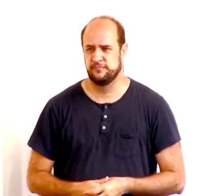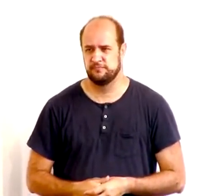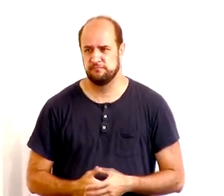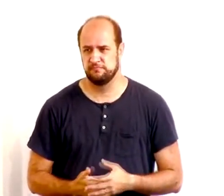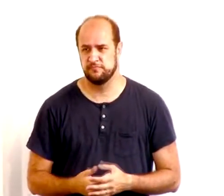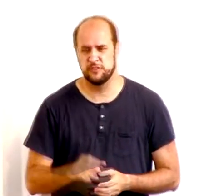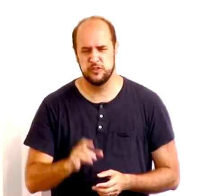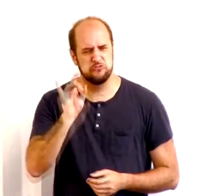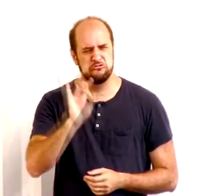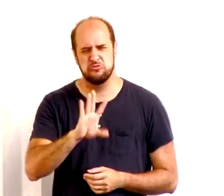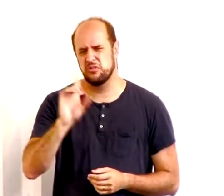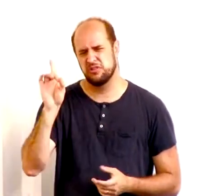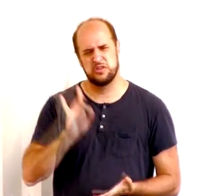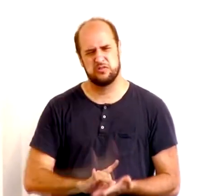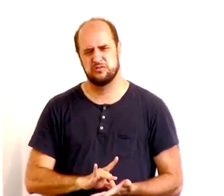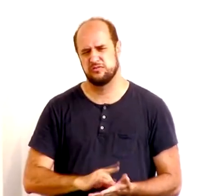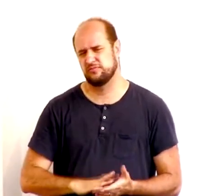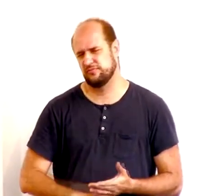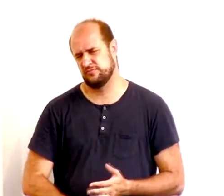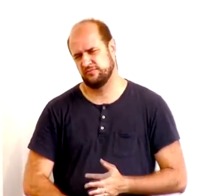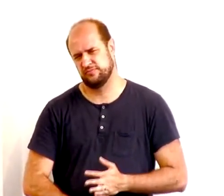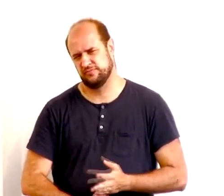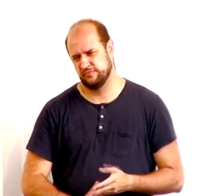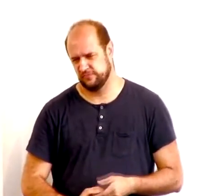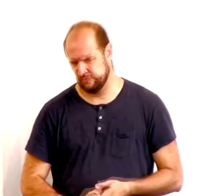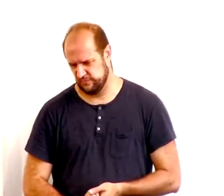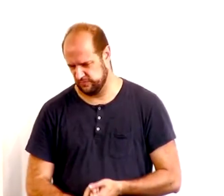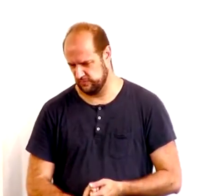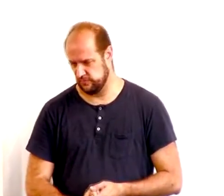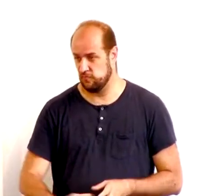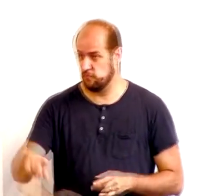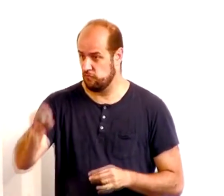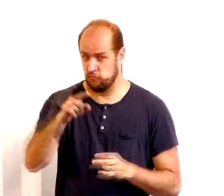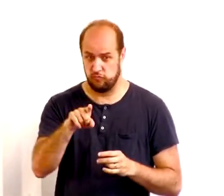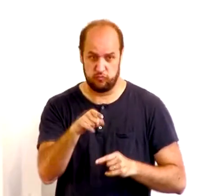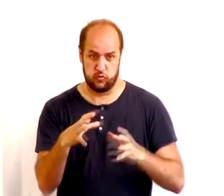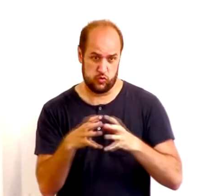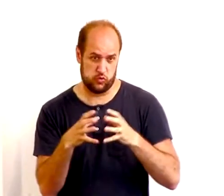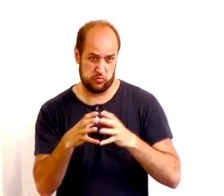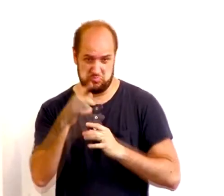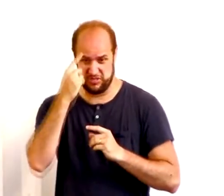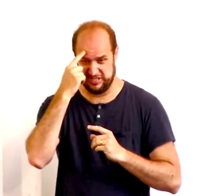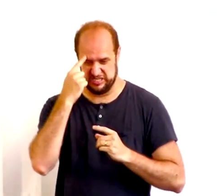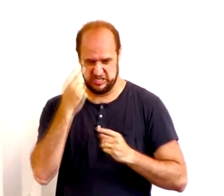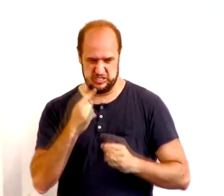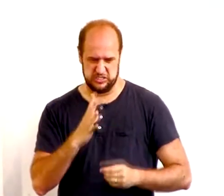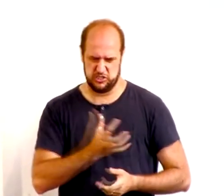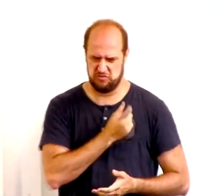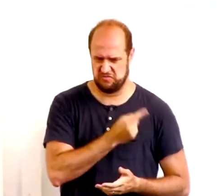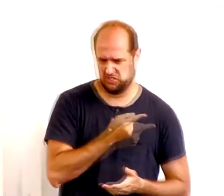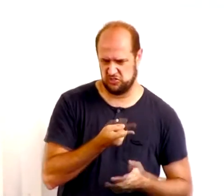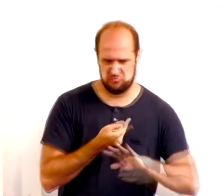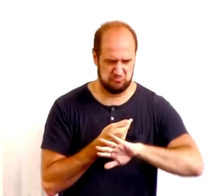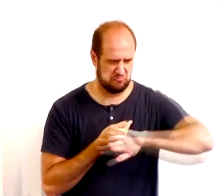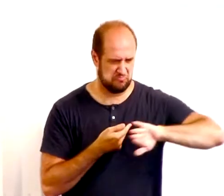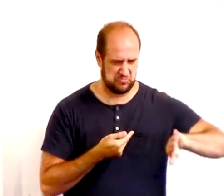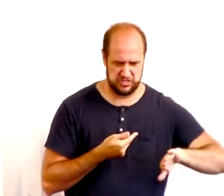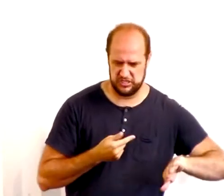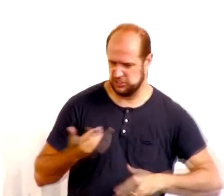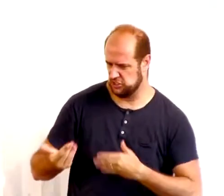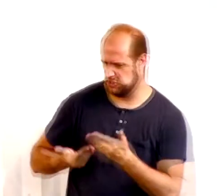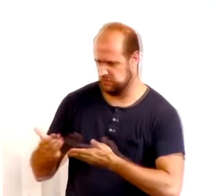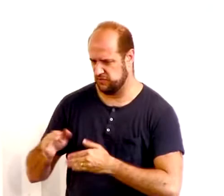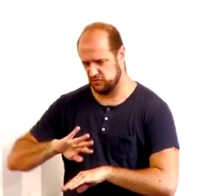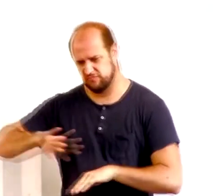talvez só Deus mesmo. Se você está no grupo que acha que salvação é uma coisa e serviço é outra, ore a Deus, é só o que eu